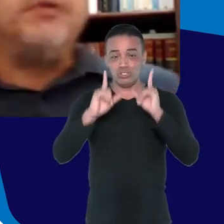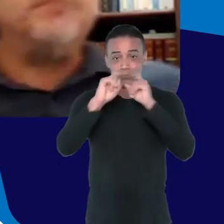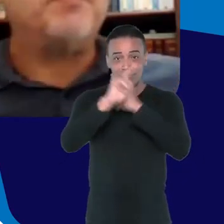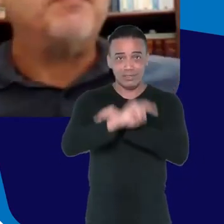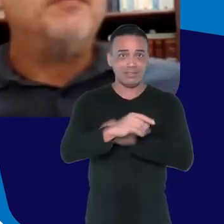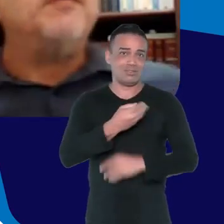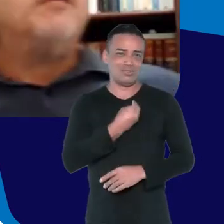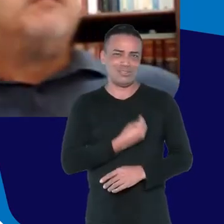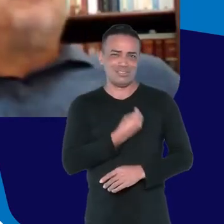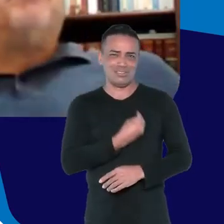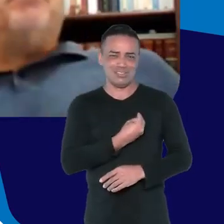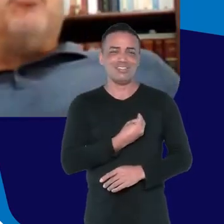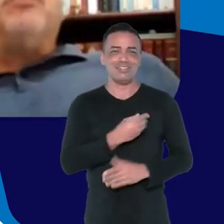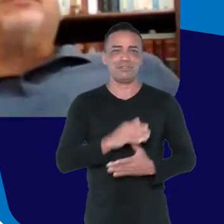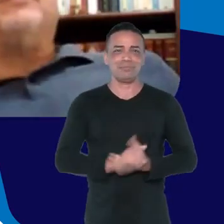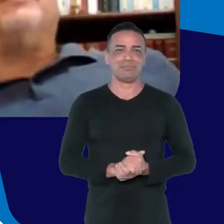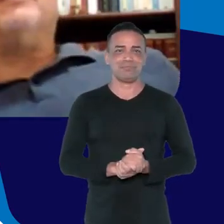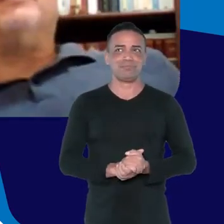para mim,